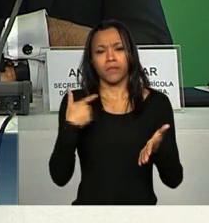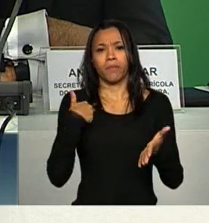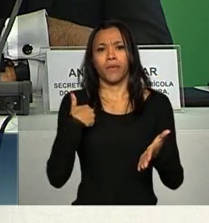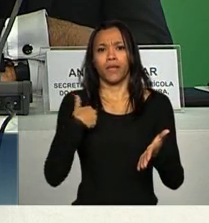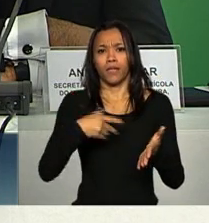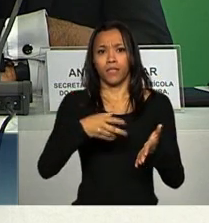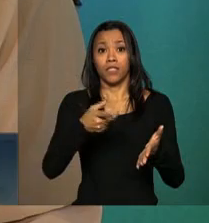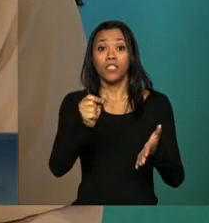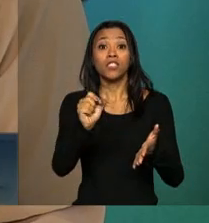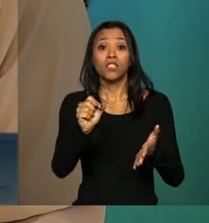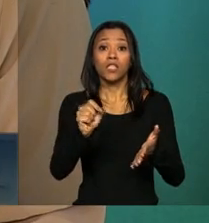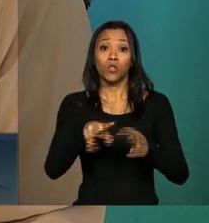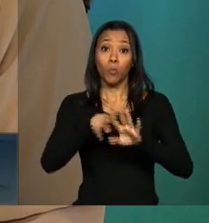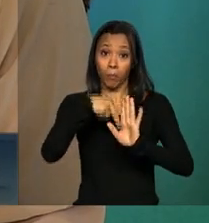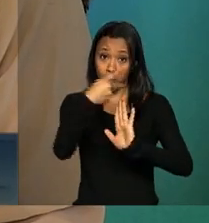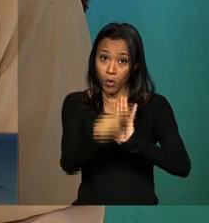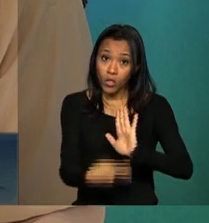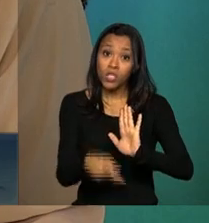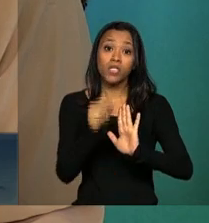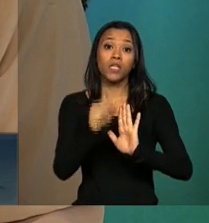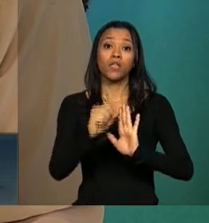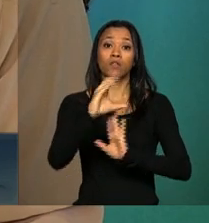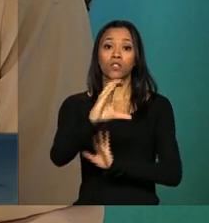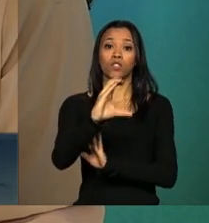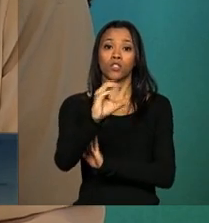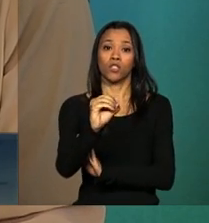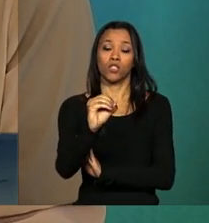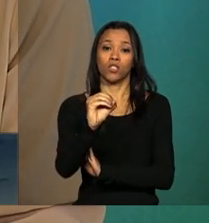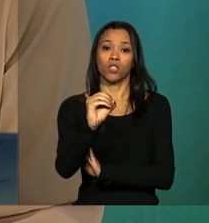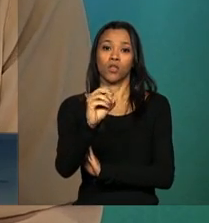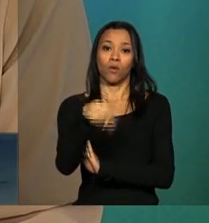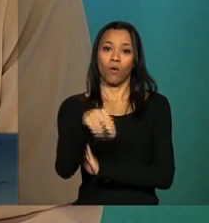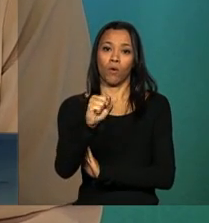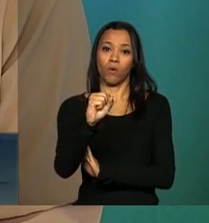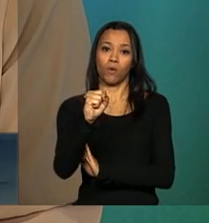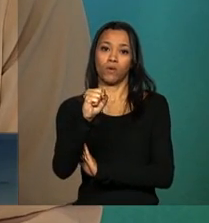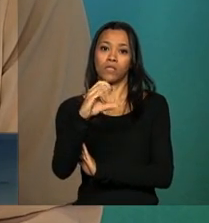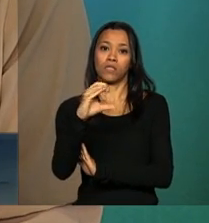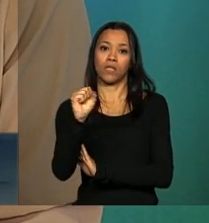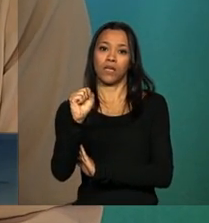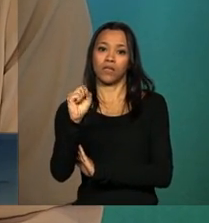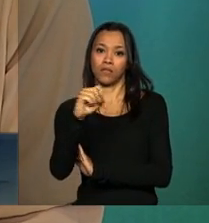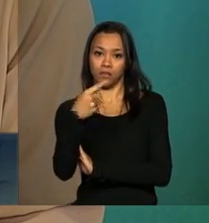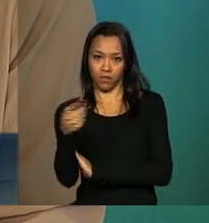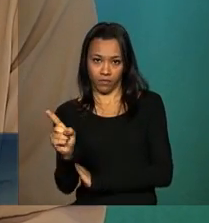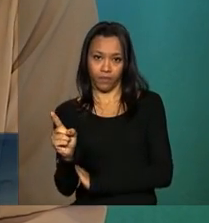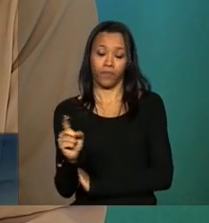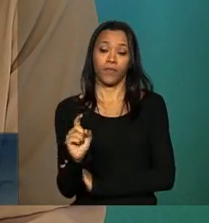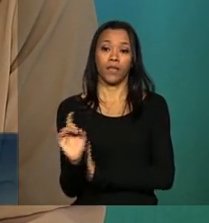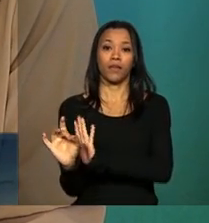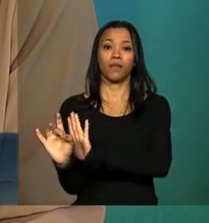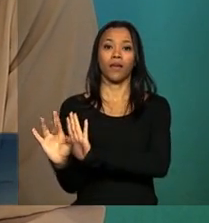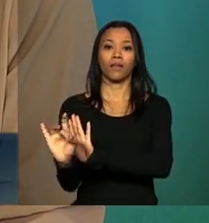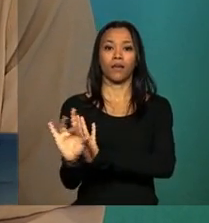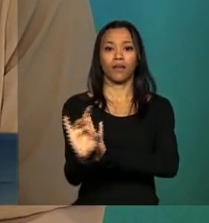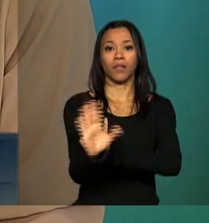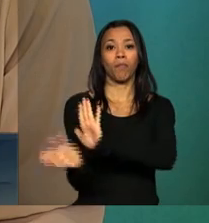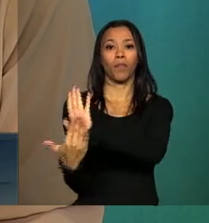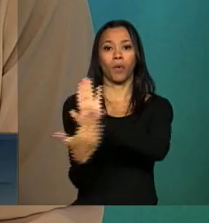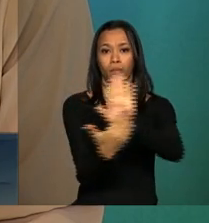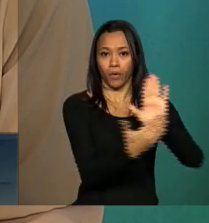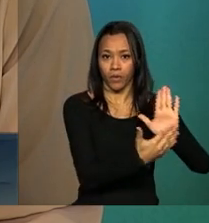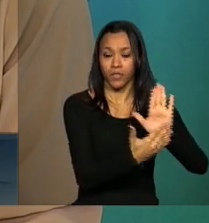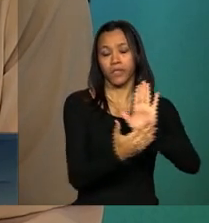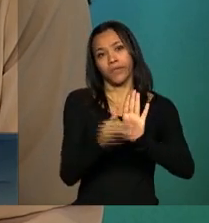dessas concessões, e uma coisa me chamou a atenção. Em cada uma das propostas, quer seja de rodovia ou